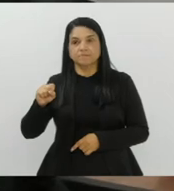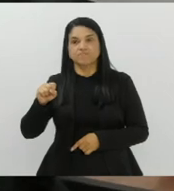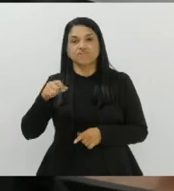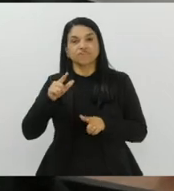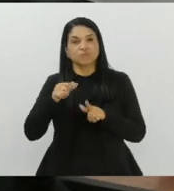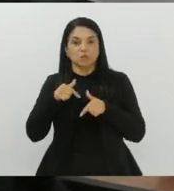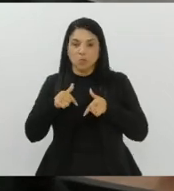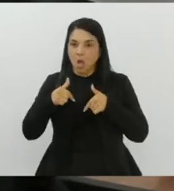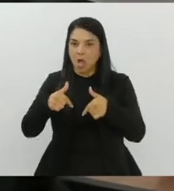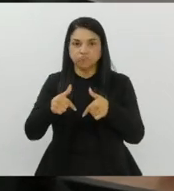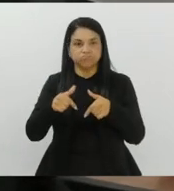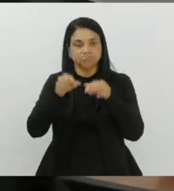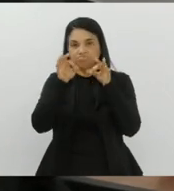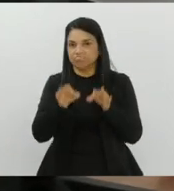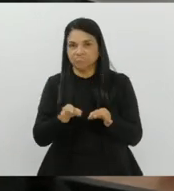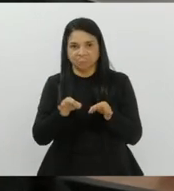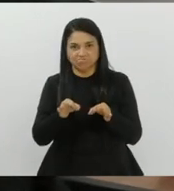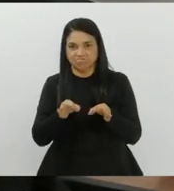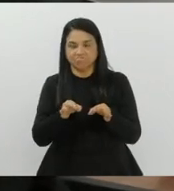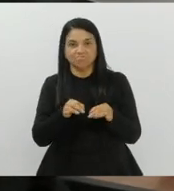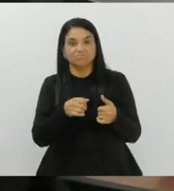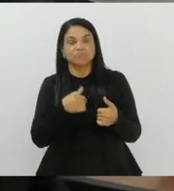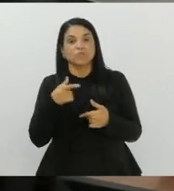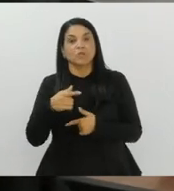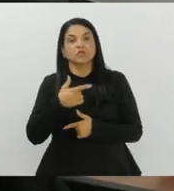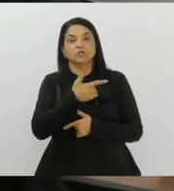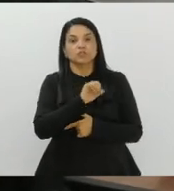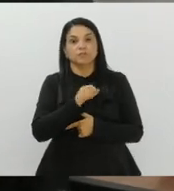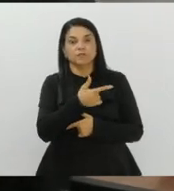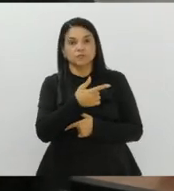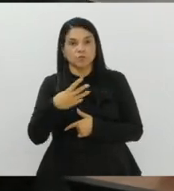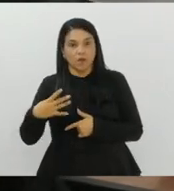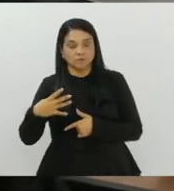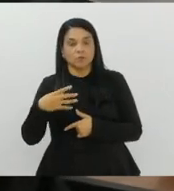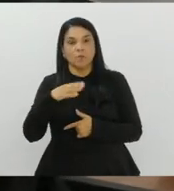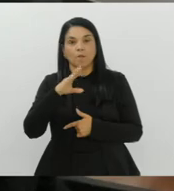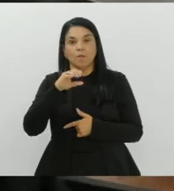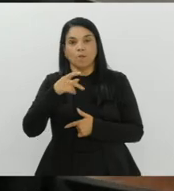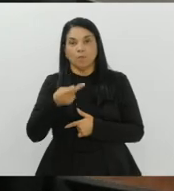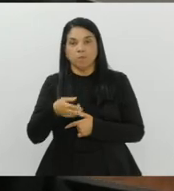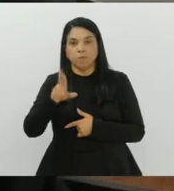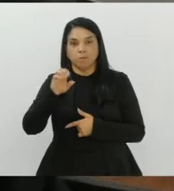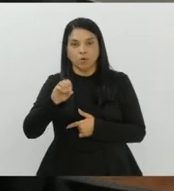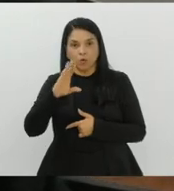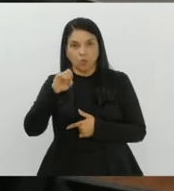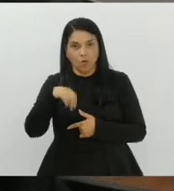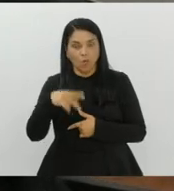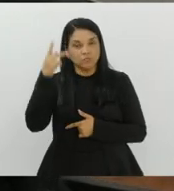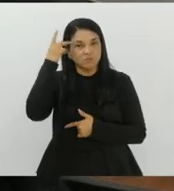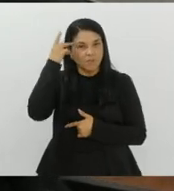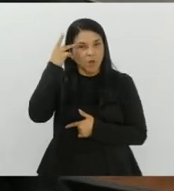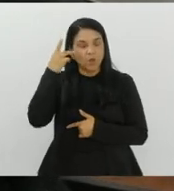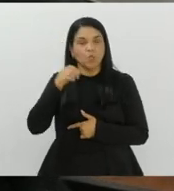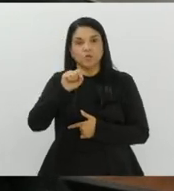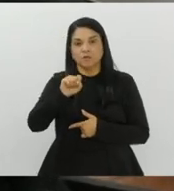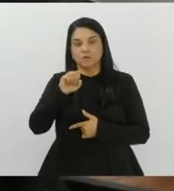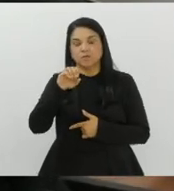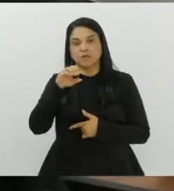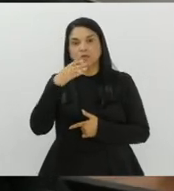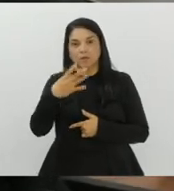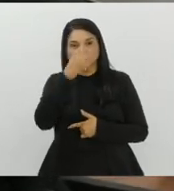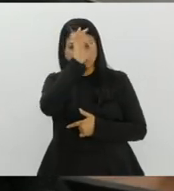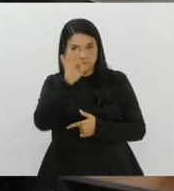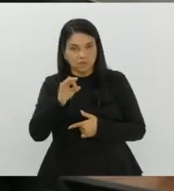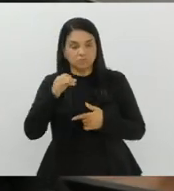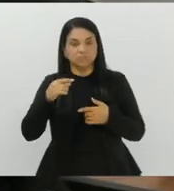atuando com rigor. Em 2024, o PROCON em São Paulo identificou um aumento de 84% das queixas de usuários